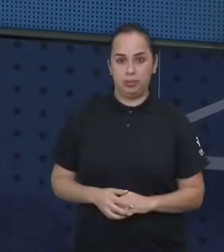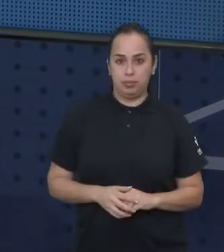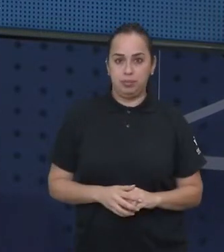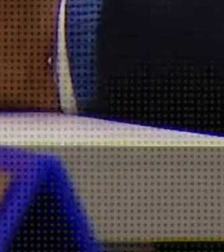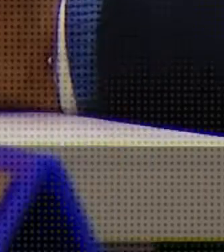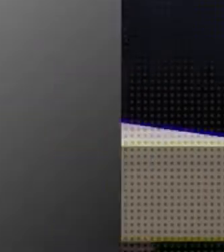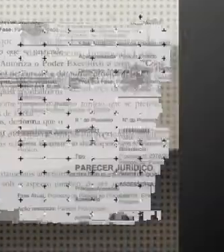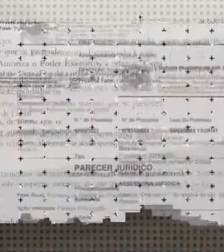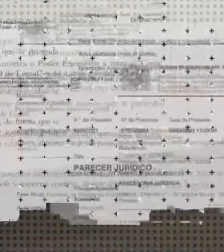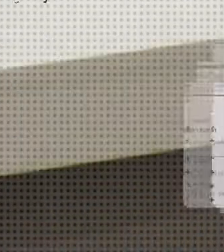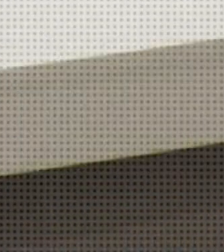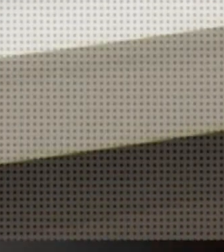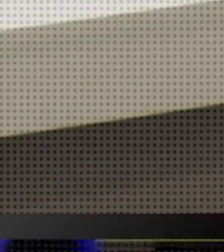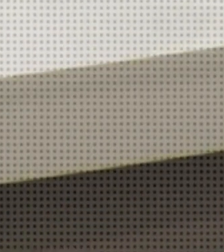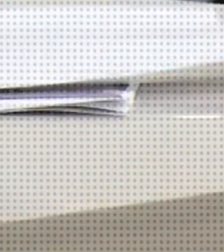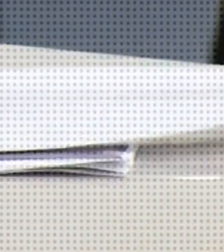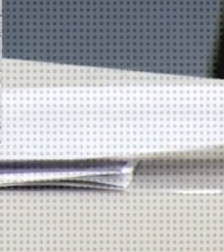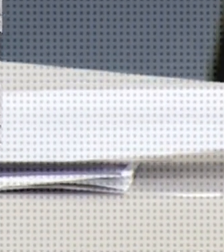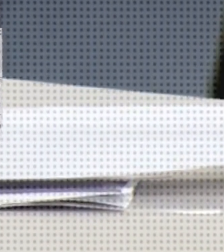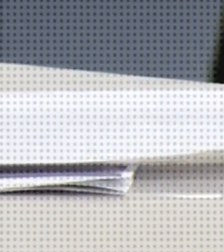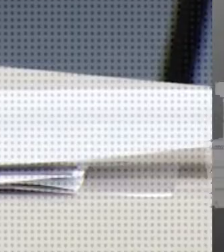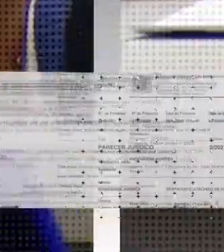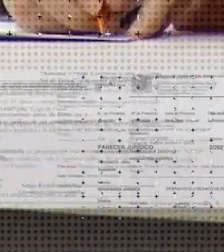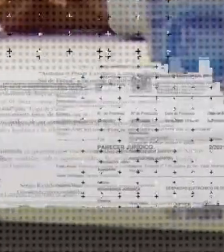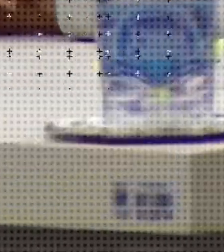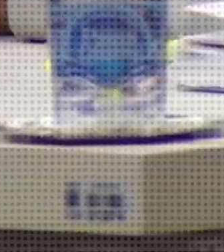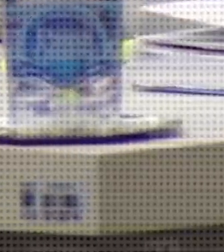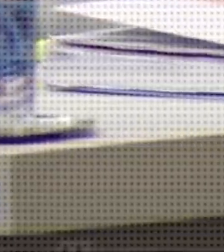Sims até já E aí